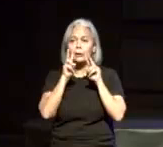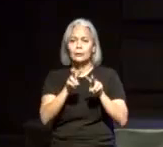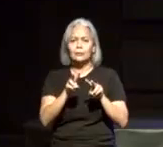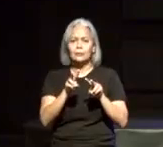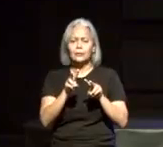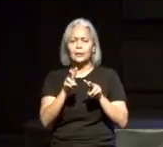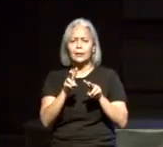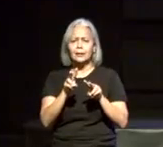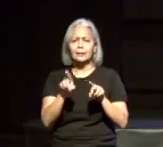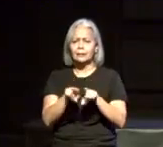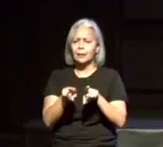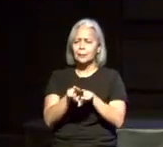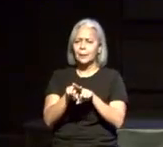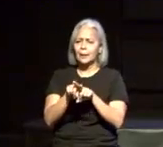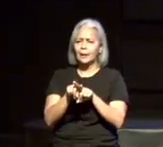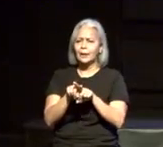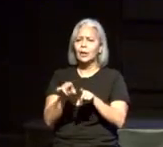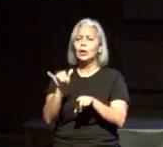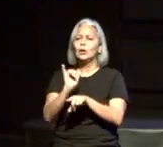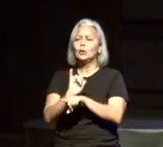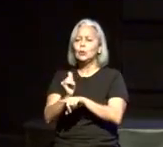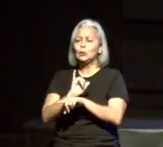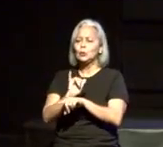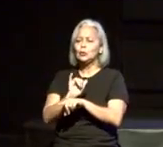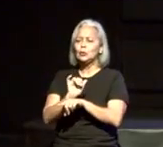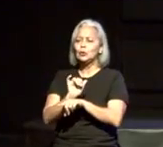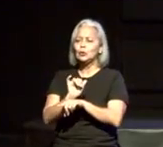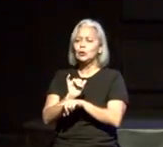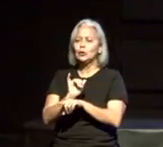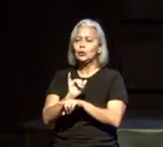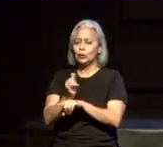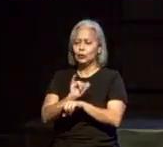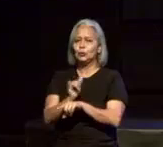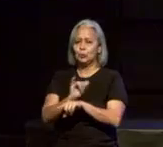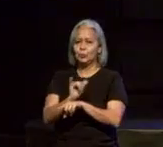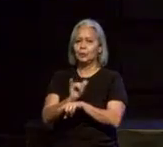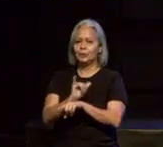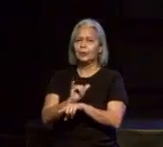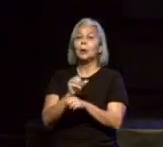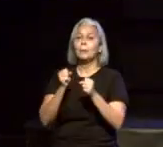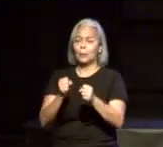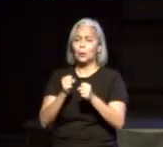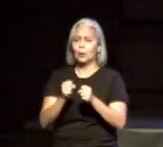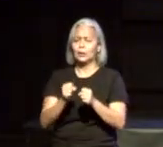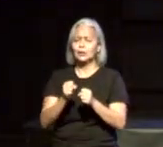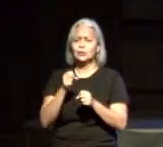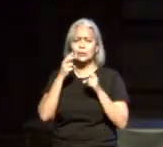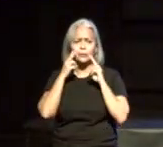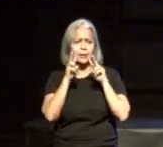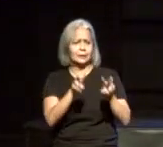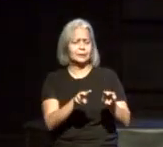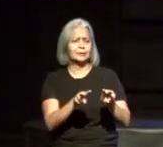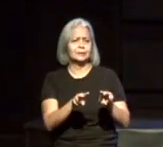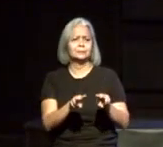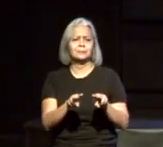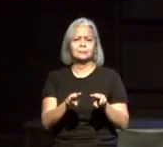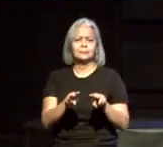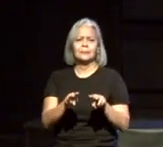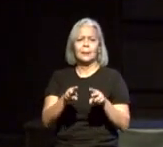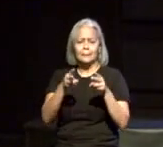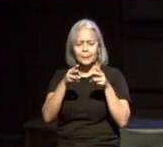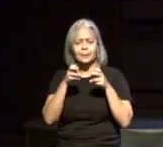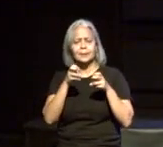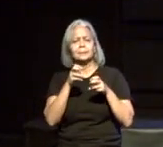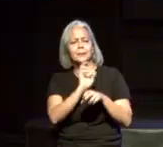últimas semanas através do nosso canal do YouTube, está tudo lá bonitinho, guardadinho. Eu acho que é uma ótima ideia a gente ouvir